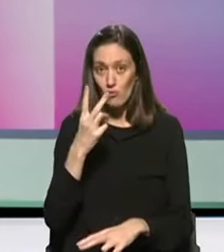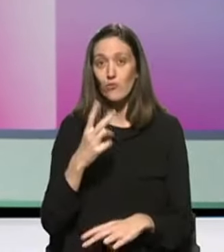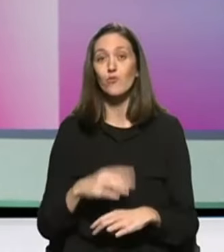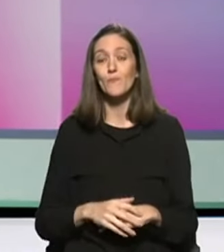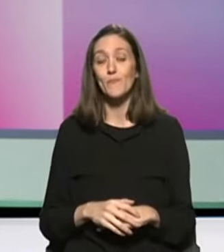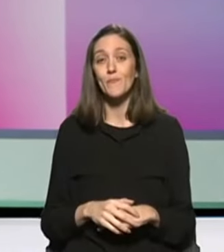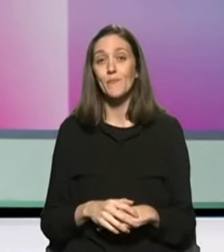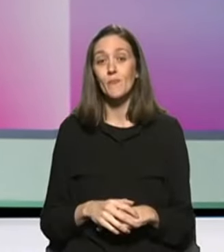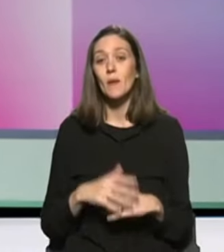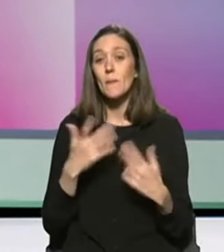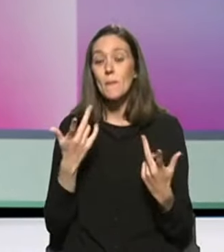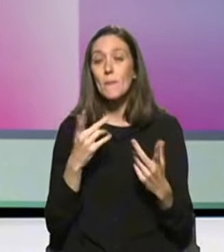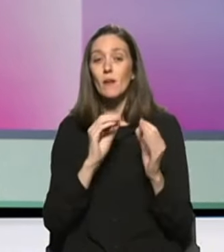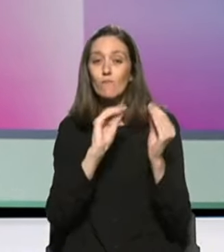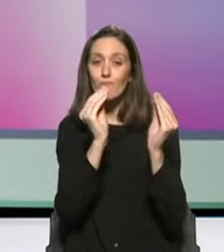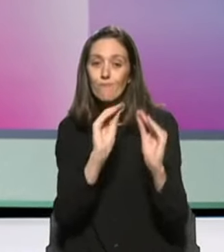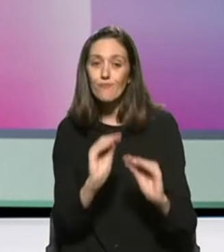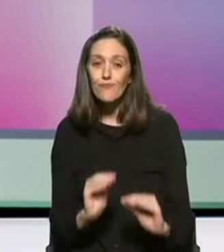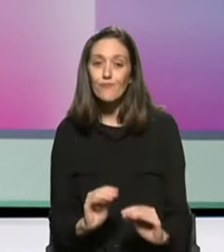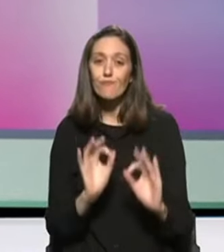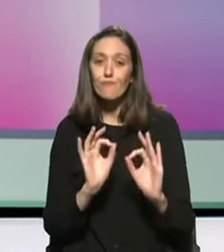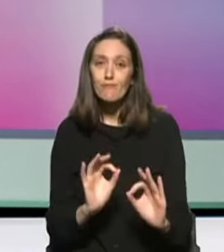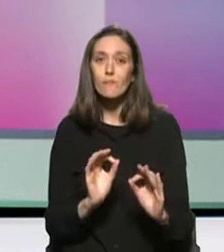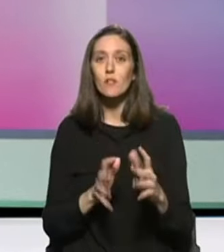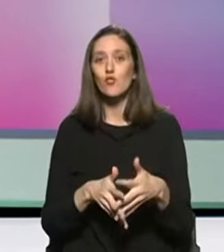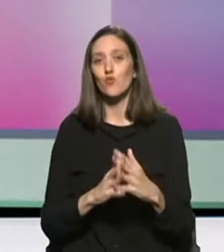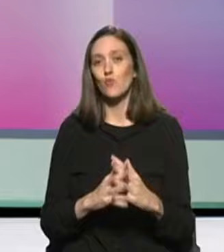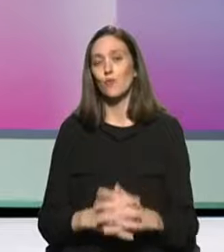para operacionalizar toda a estrutura.